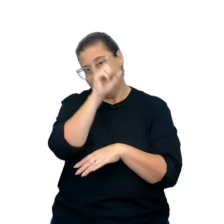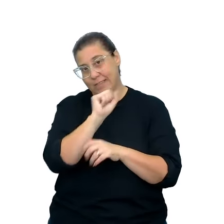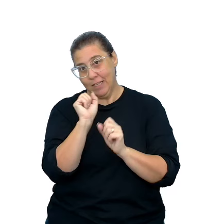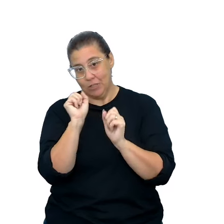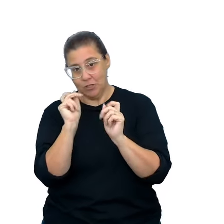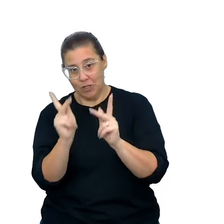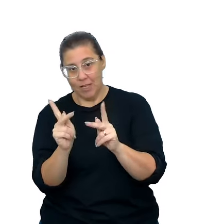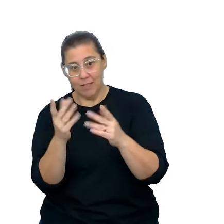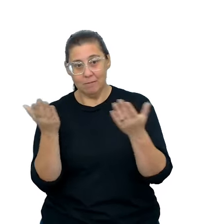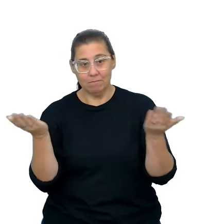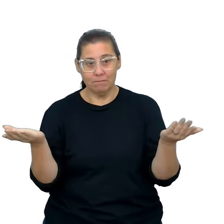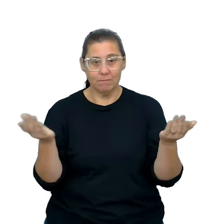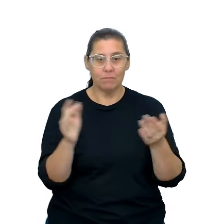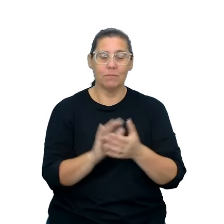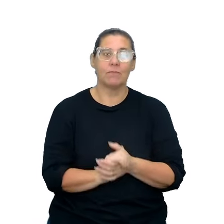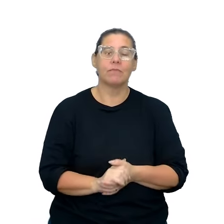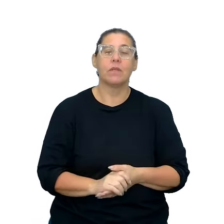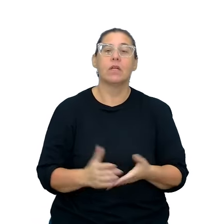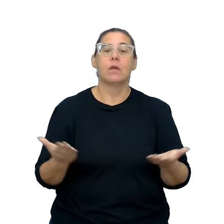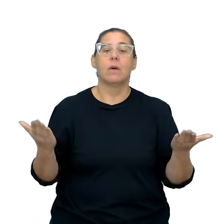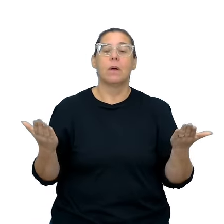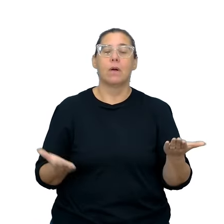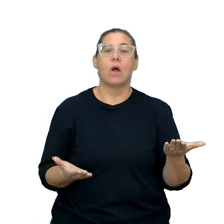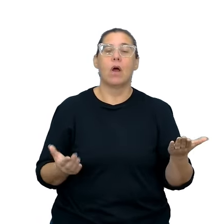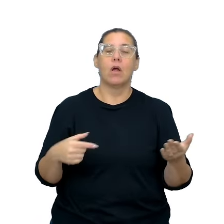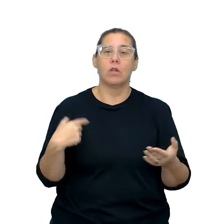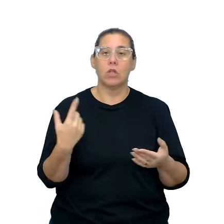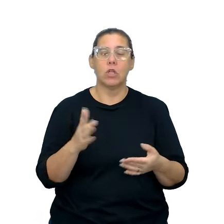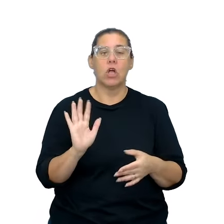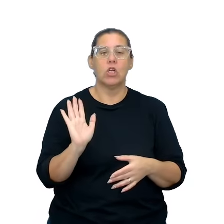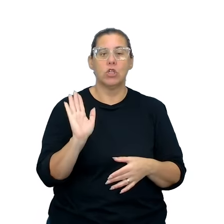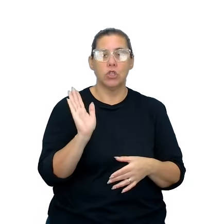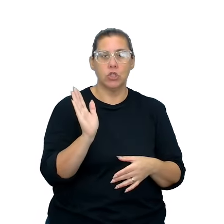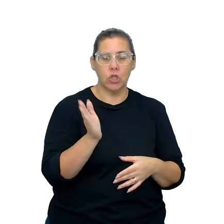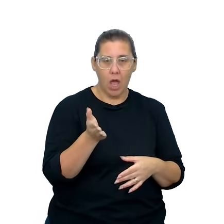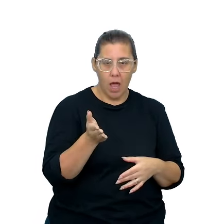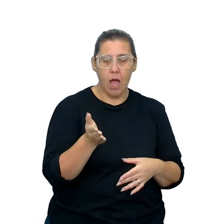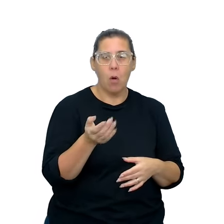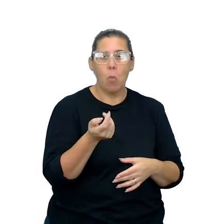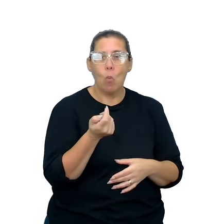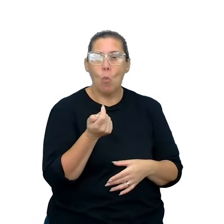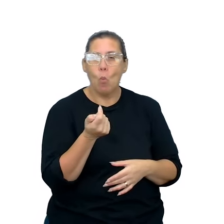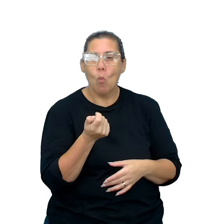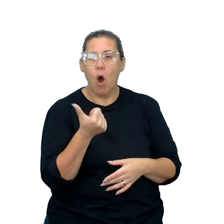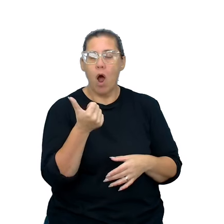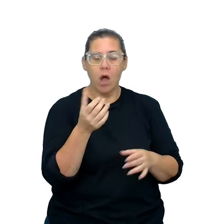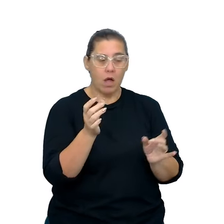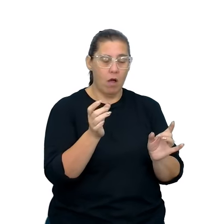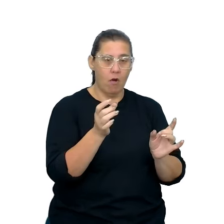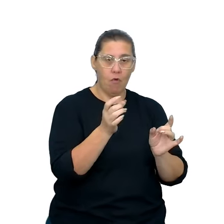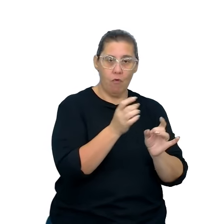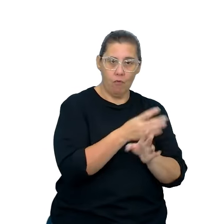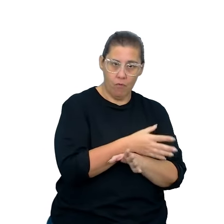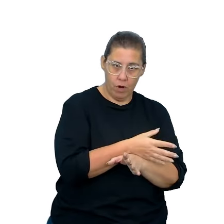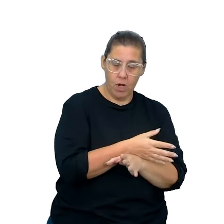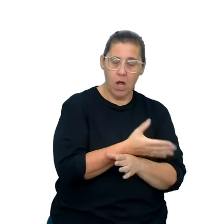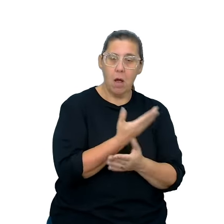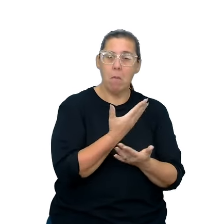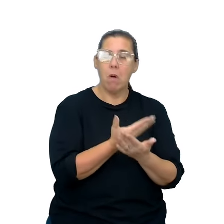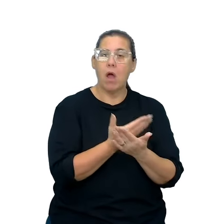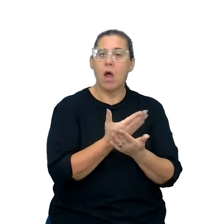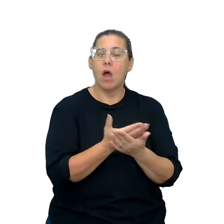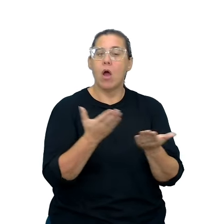bem? Então, aqui, quando nós vamos já partindo, professores, quase para o nosso encerramento, né, da pauta de